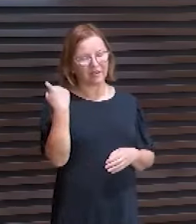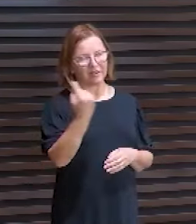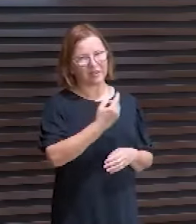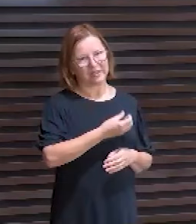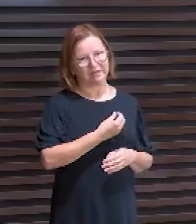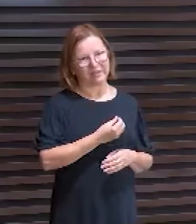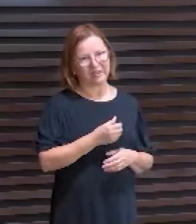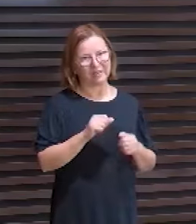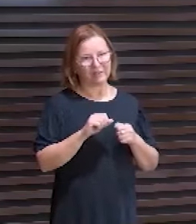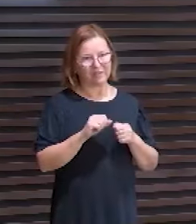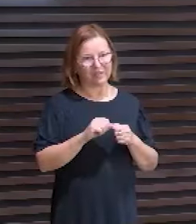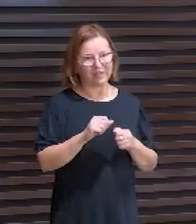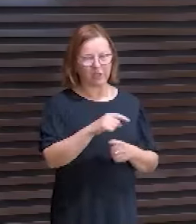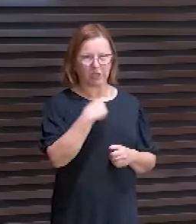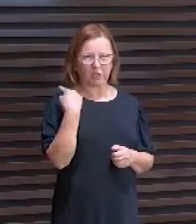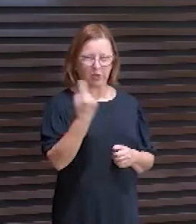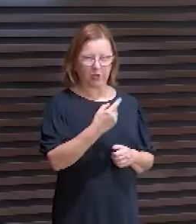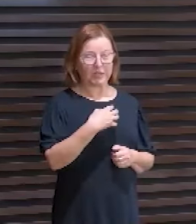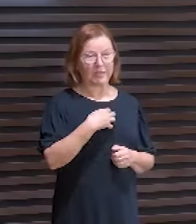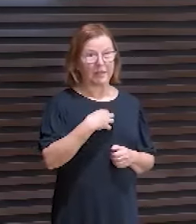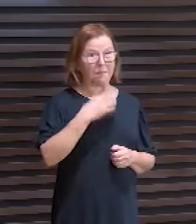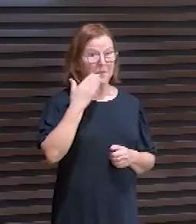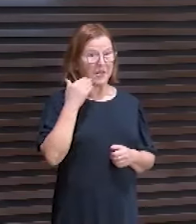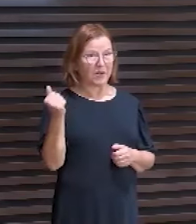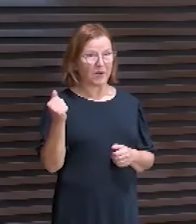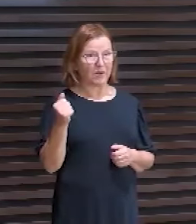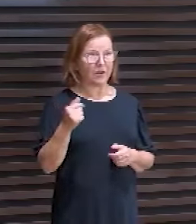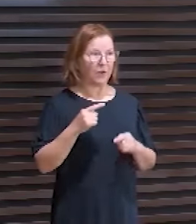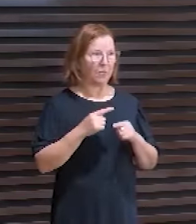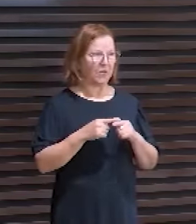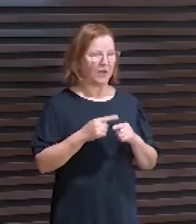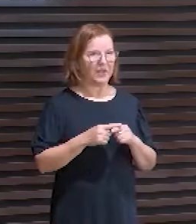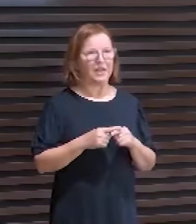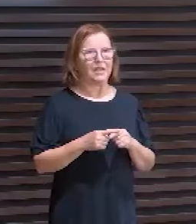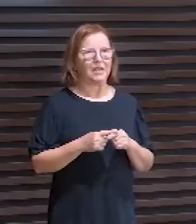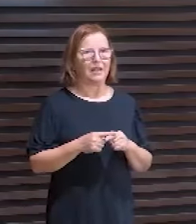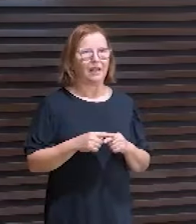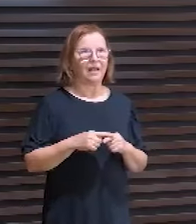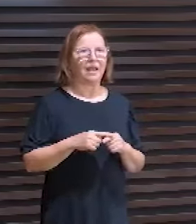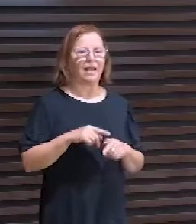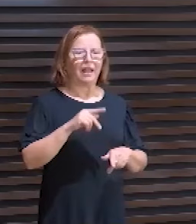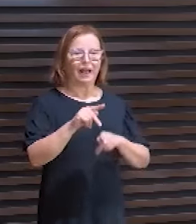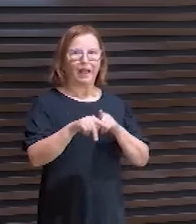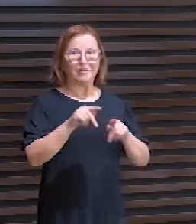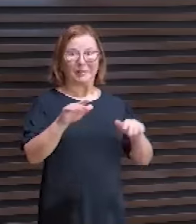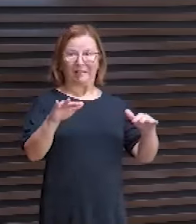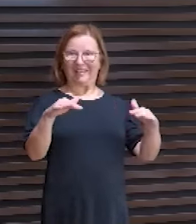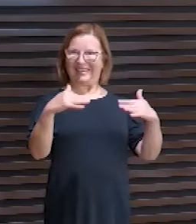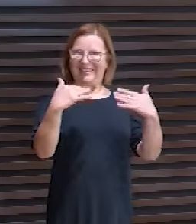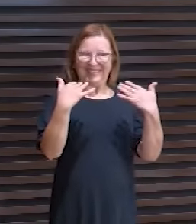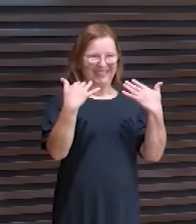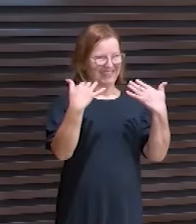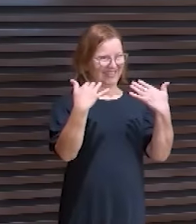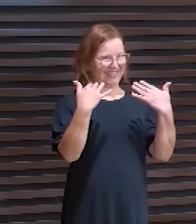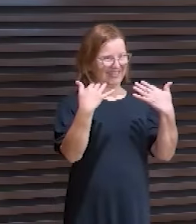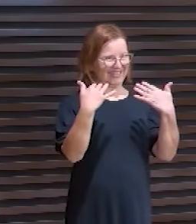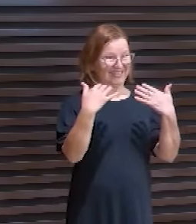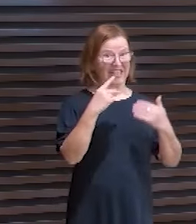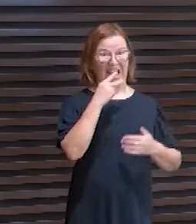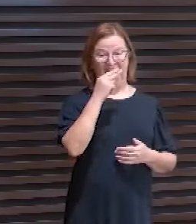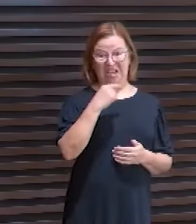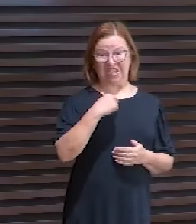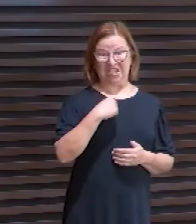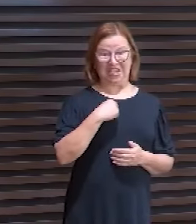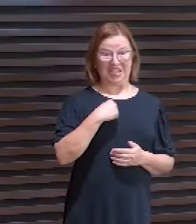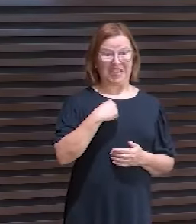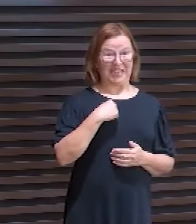e fazer com que a gente se sinta melhor porque afinal de contas as pessoas que estão me vendo estão achando que eu sou